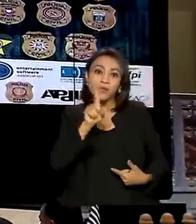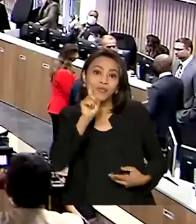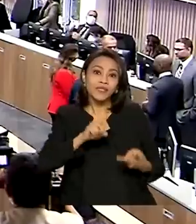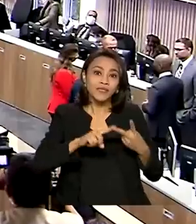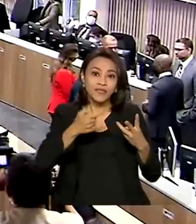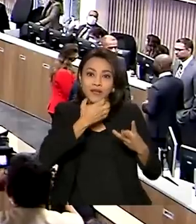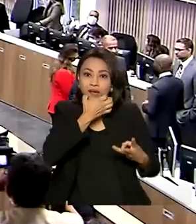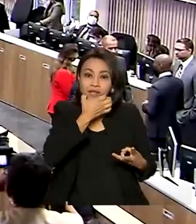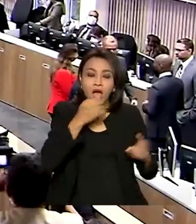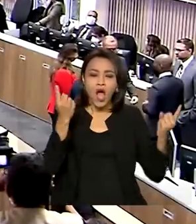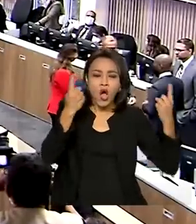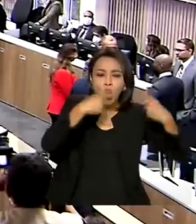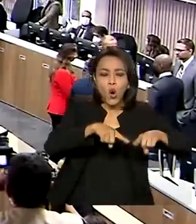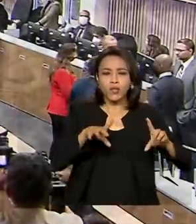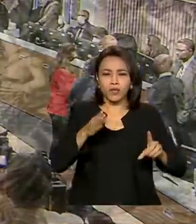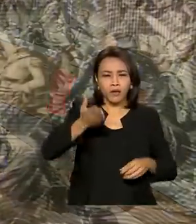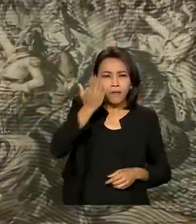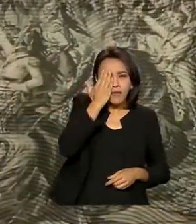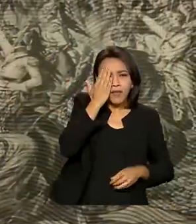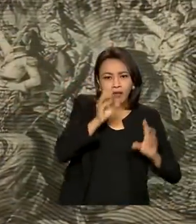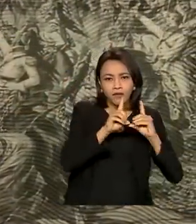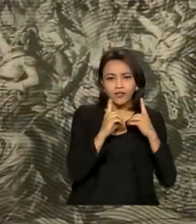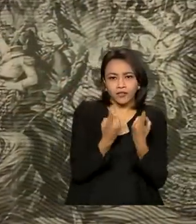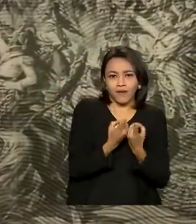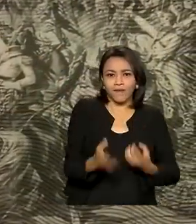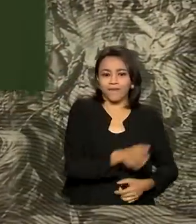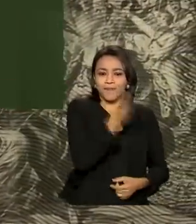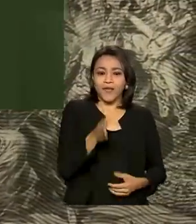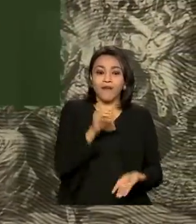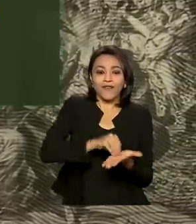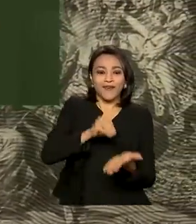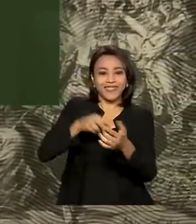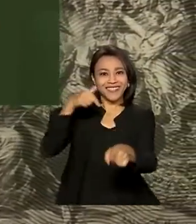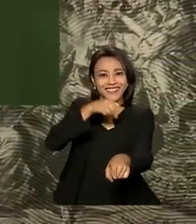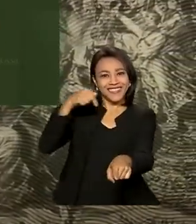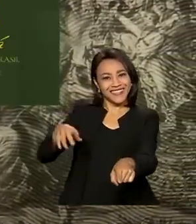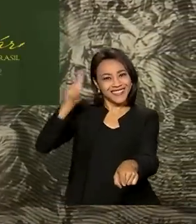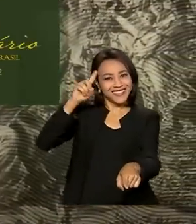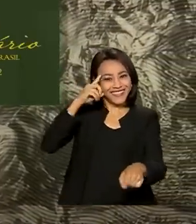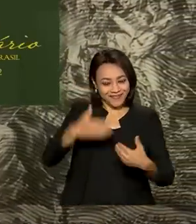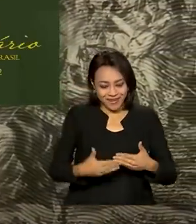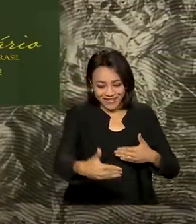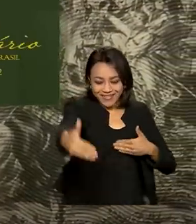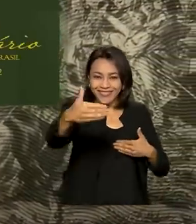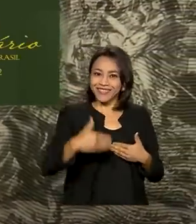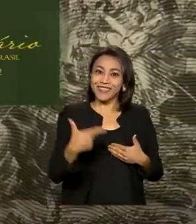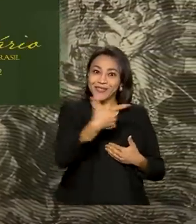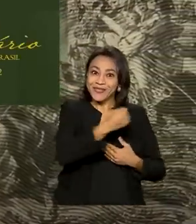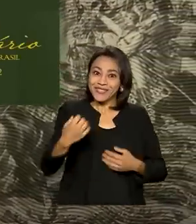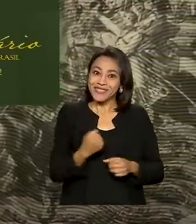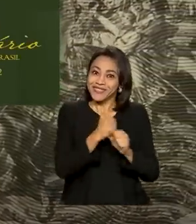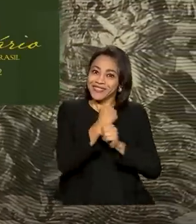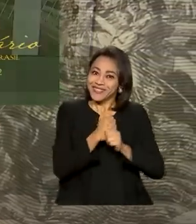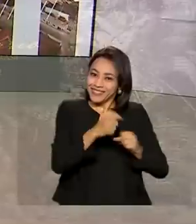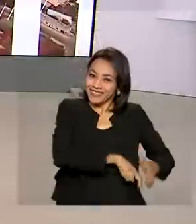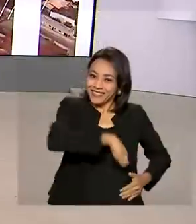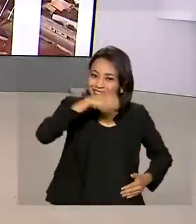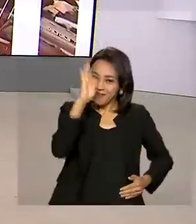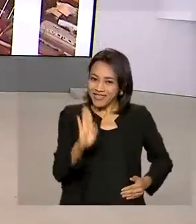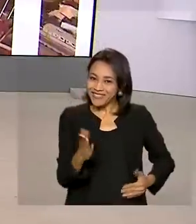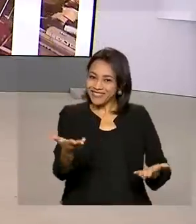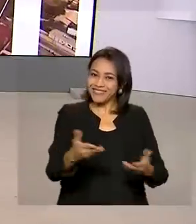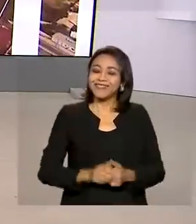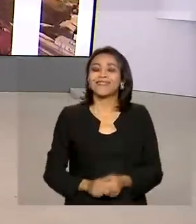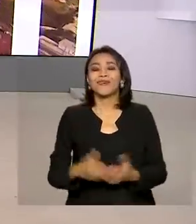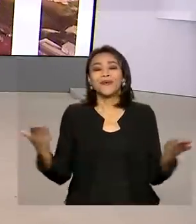e Inglaterra contra a pirataria digital e faltam 77 dias para o Bicentenário da Independência do Brasil